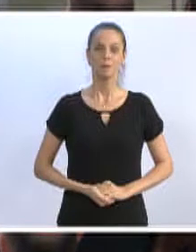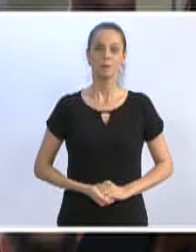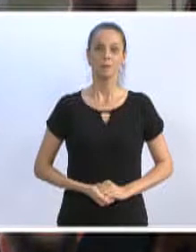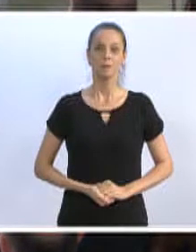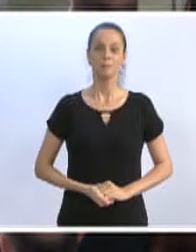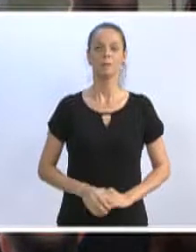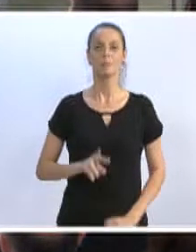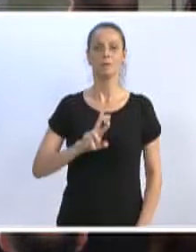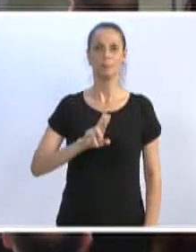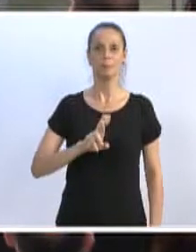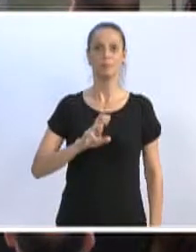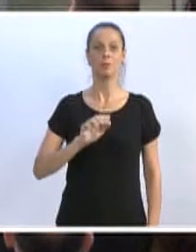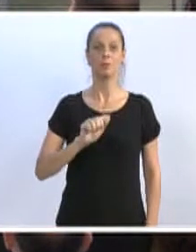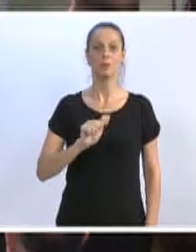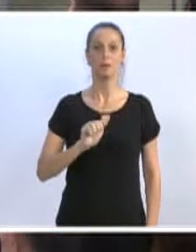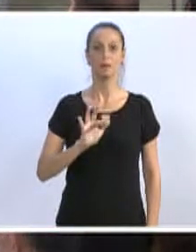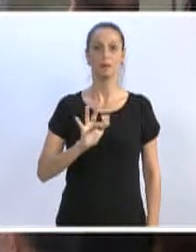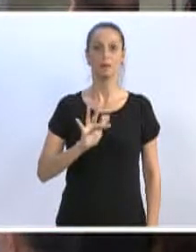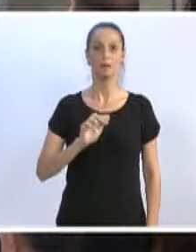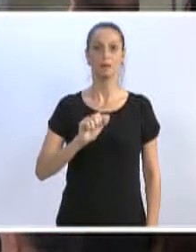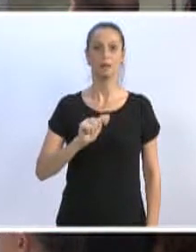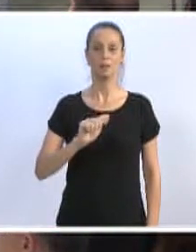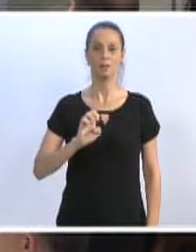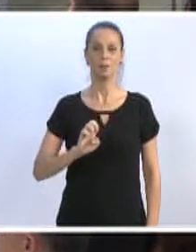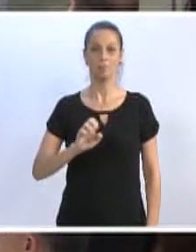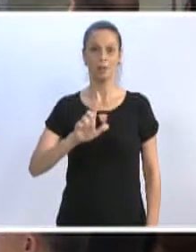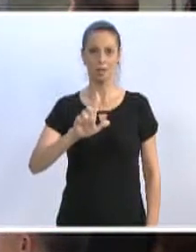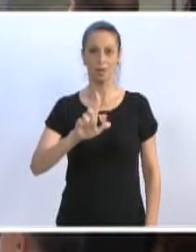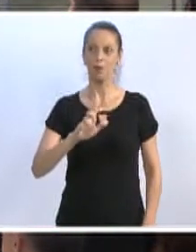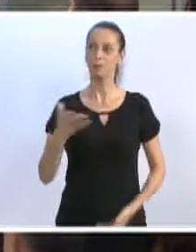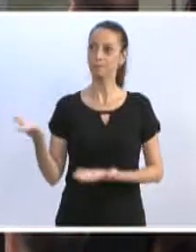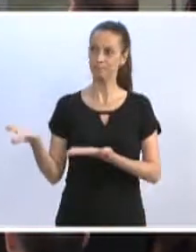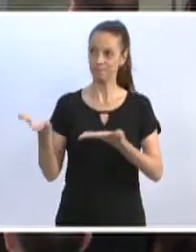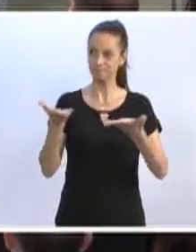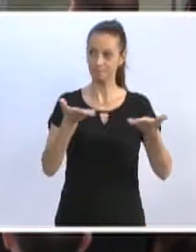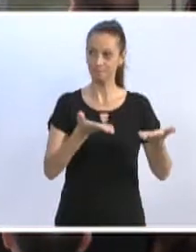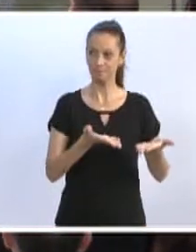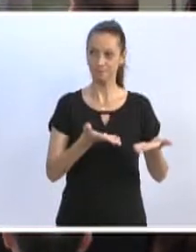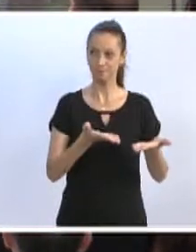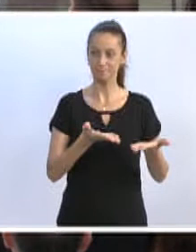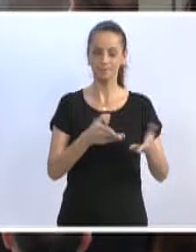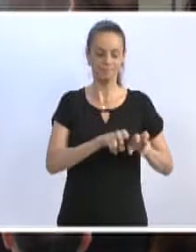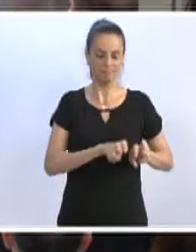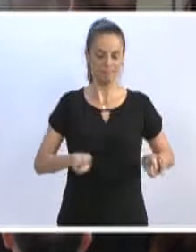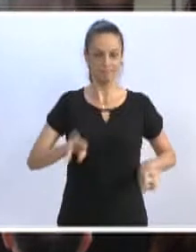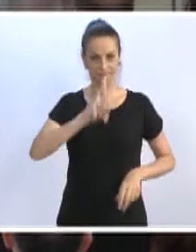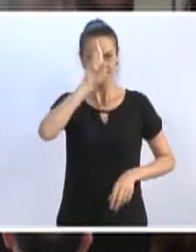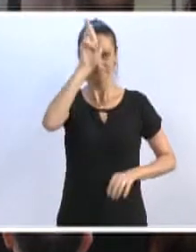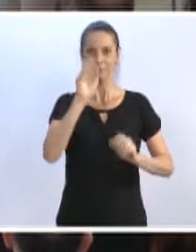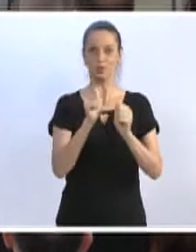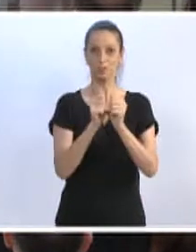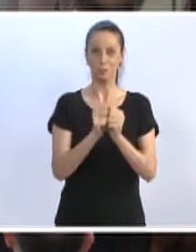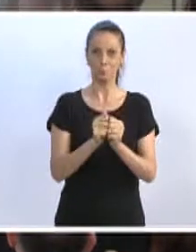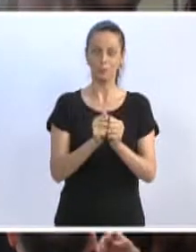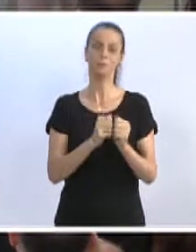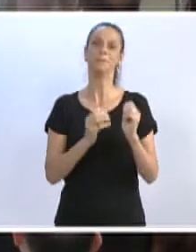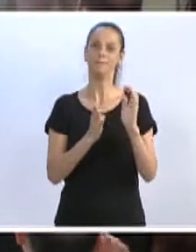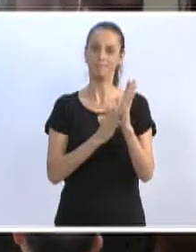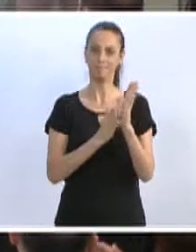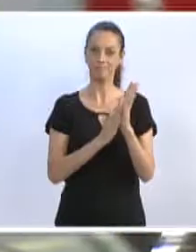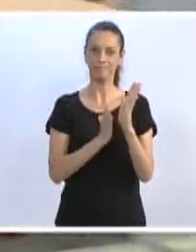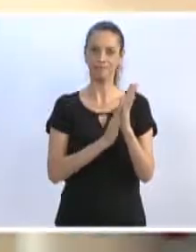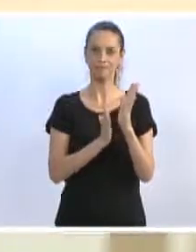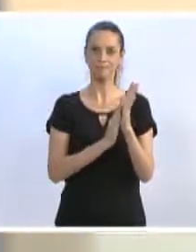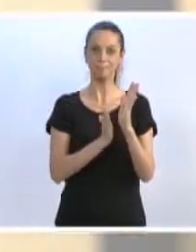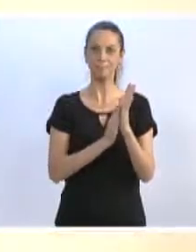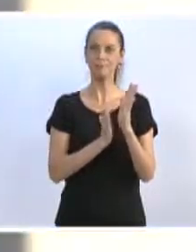Dom Rafael Bienarski, por gentileza, tomar assento aqui conosco.